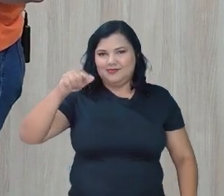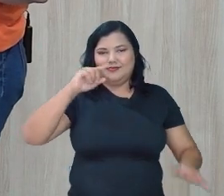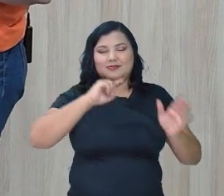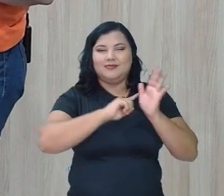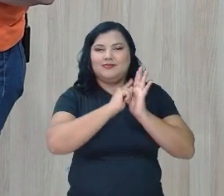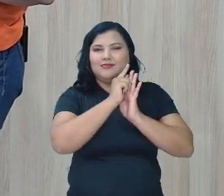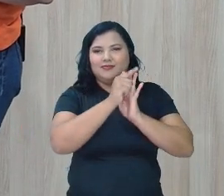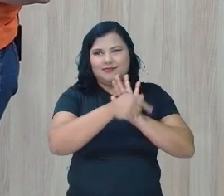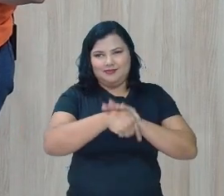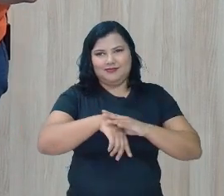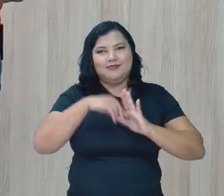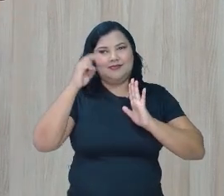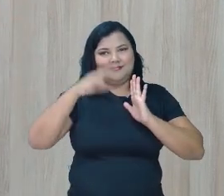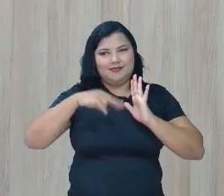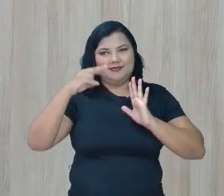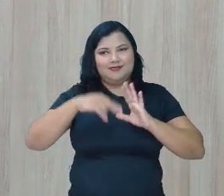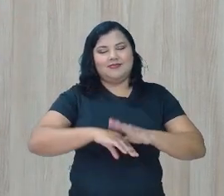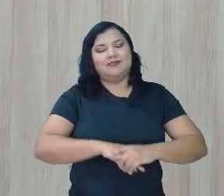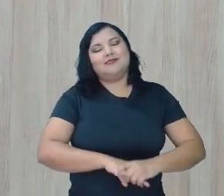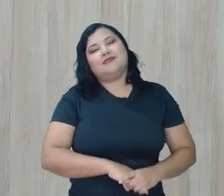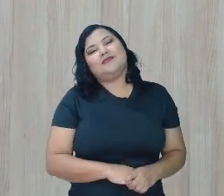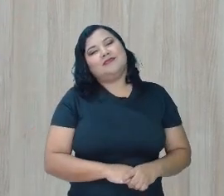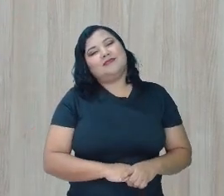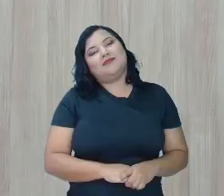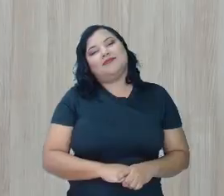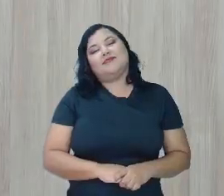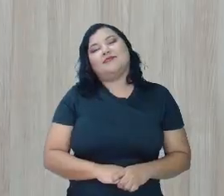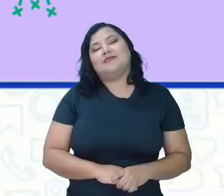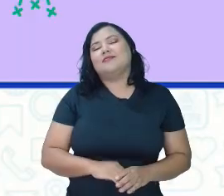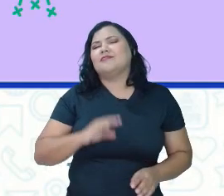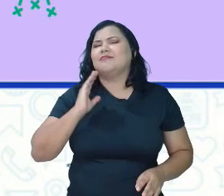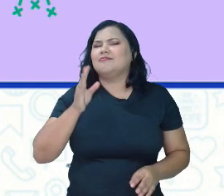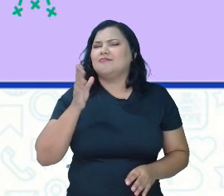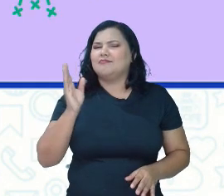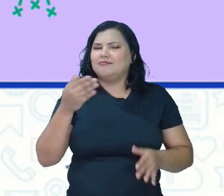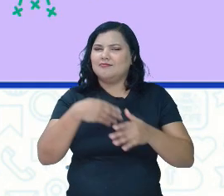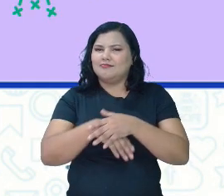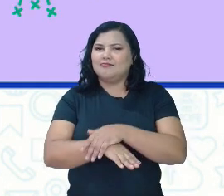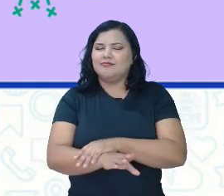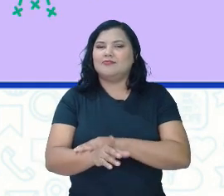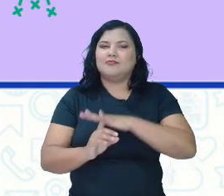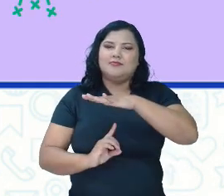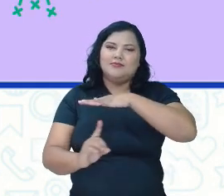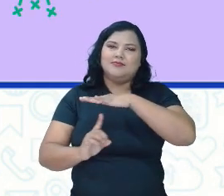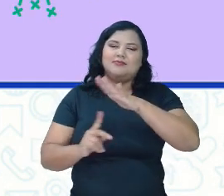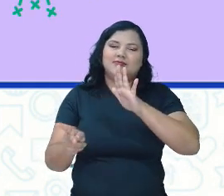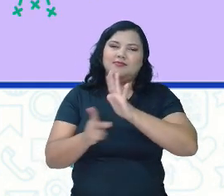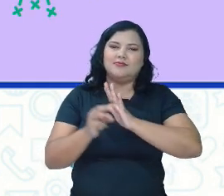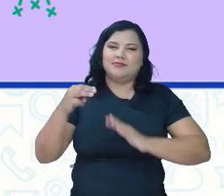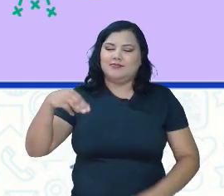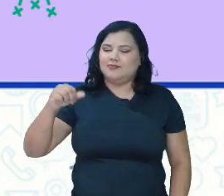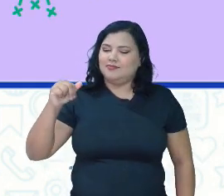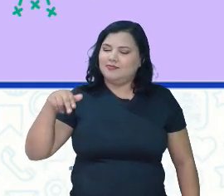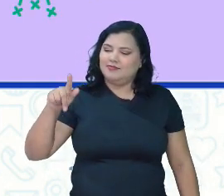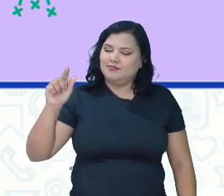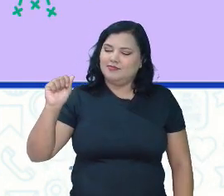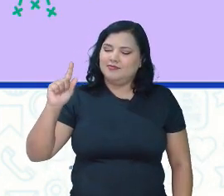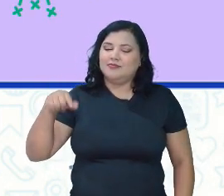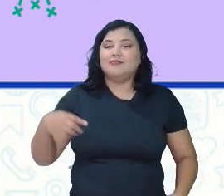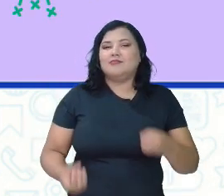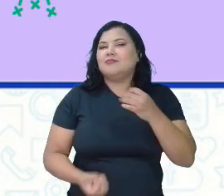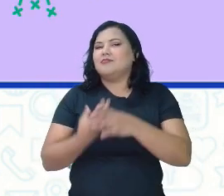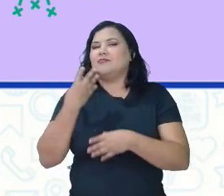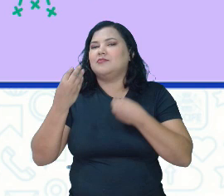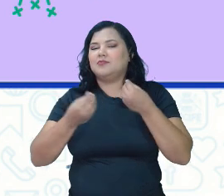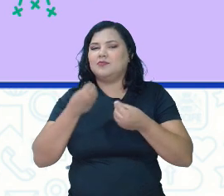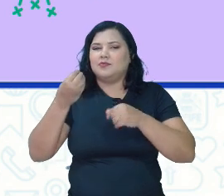ler. É comum que as personagens de mangás sejam desenvolvidas de maneira que